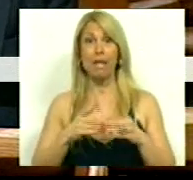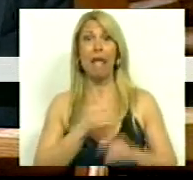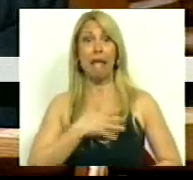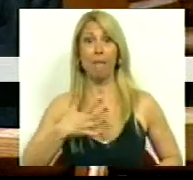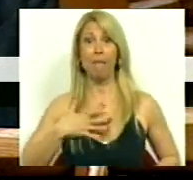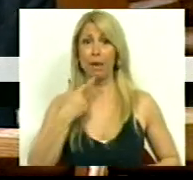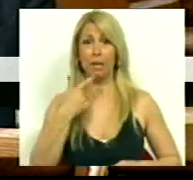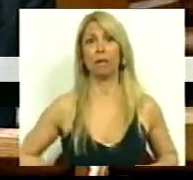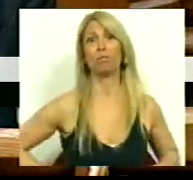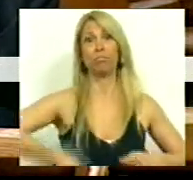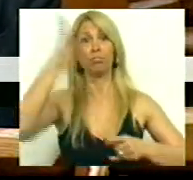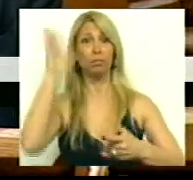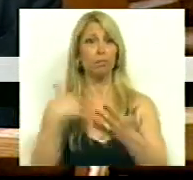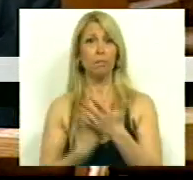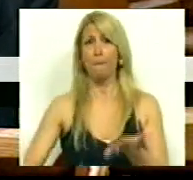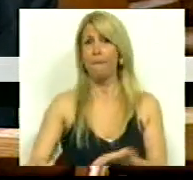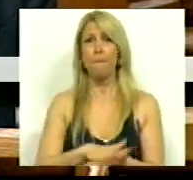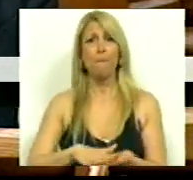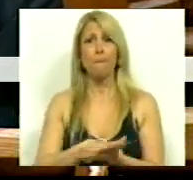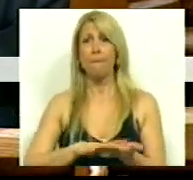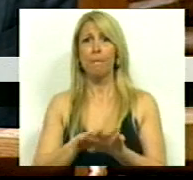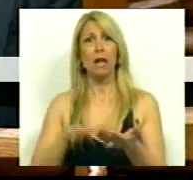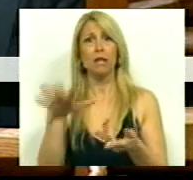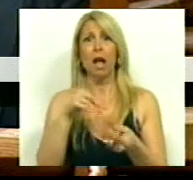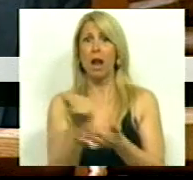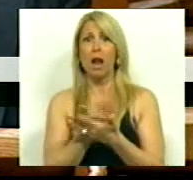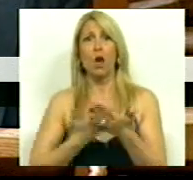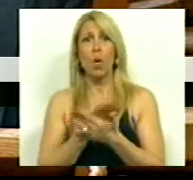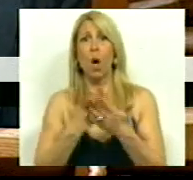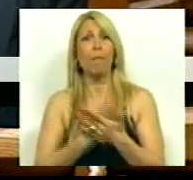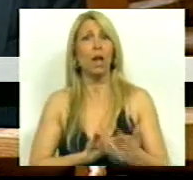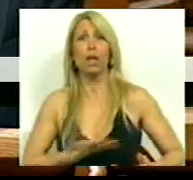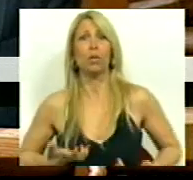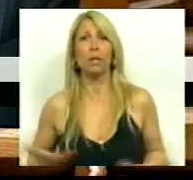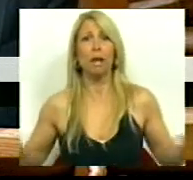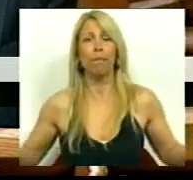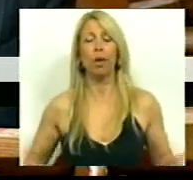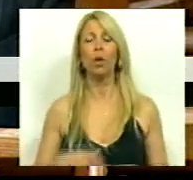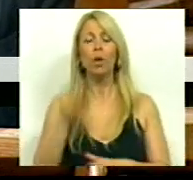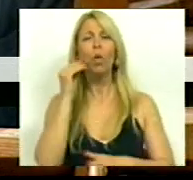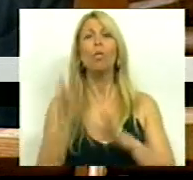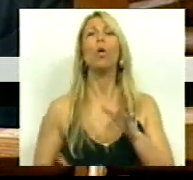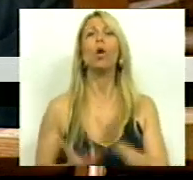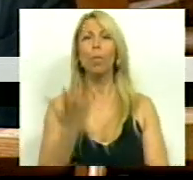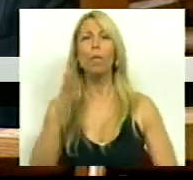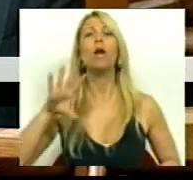o essencial do nosso tecido económico e do emprego? Como se recupera o país